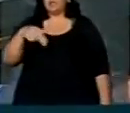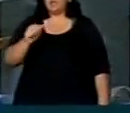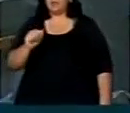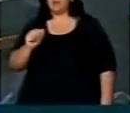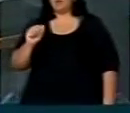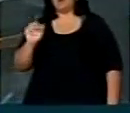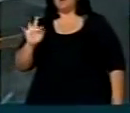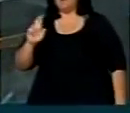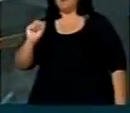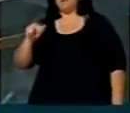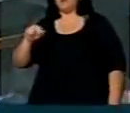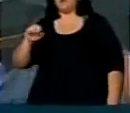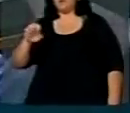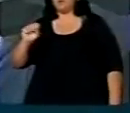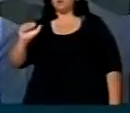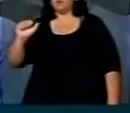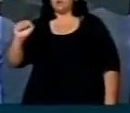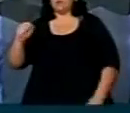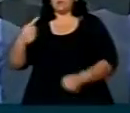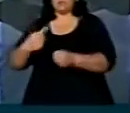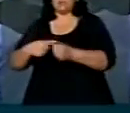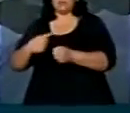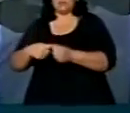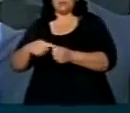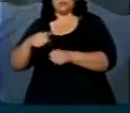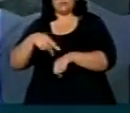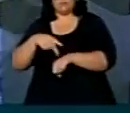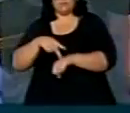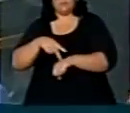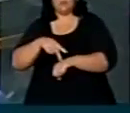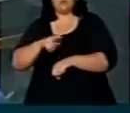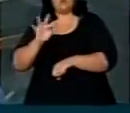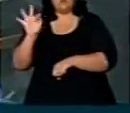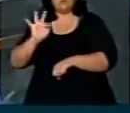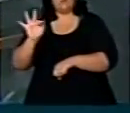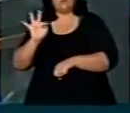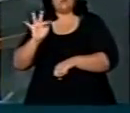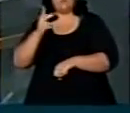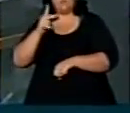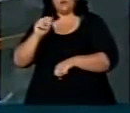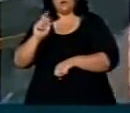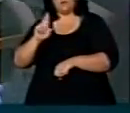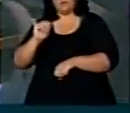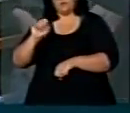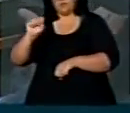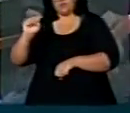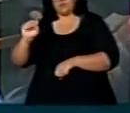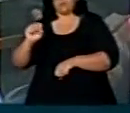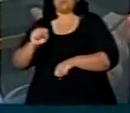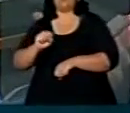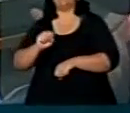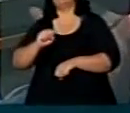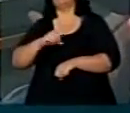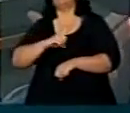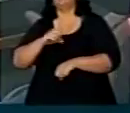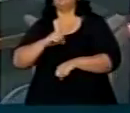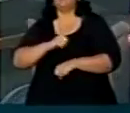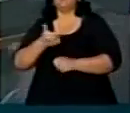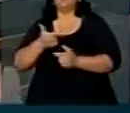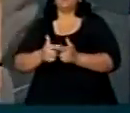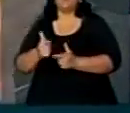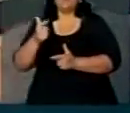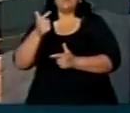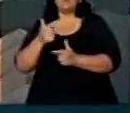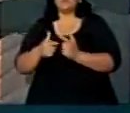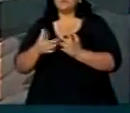instância é lá. Ao recorrer, tem que se ir para Paris. E aí não há a menor condição sequer